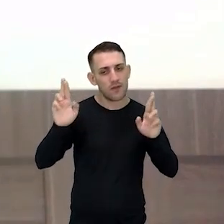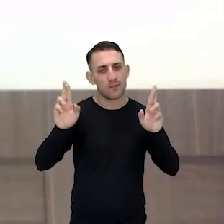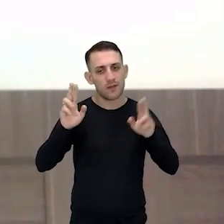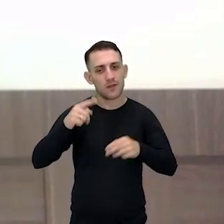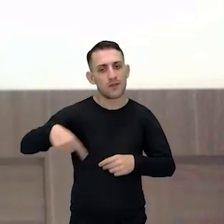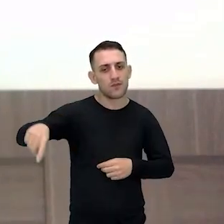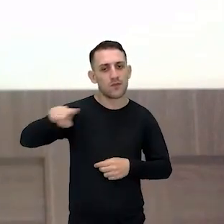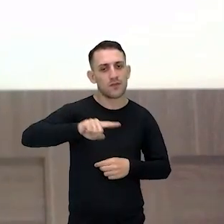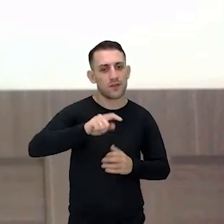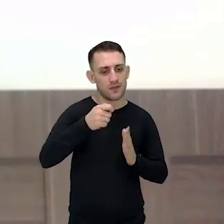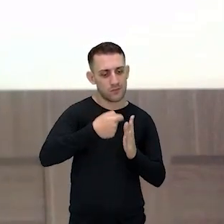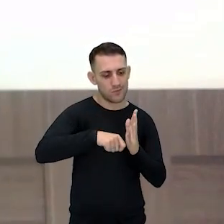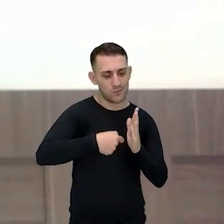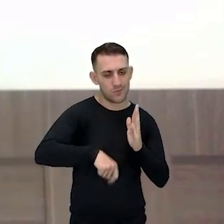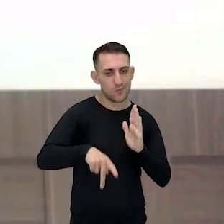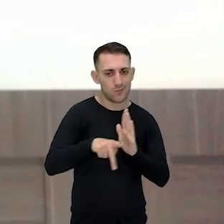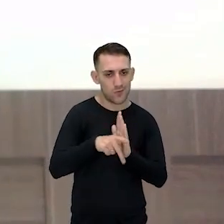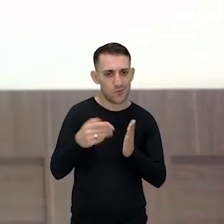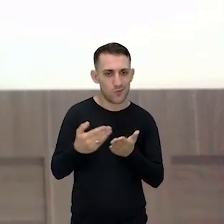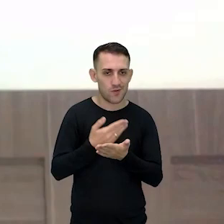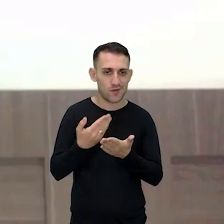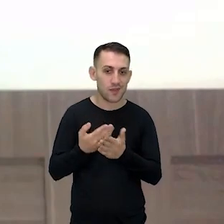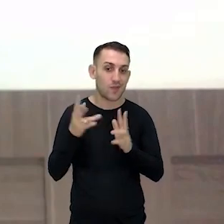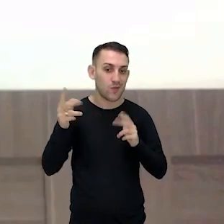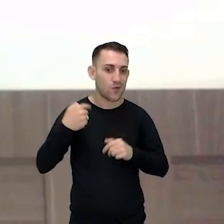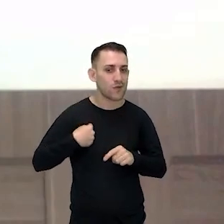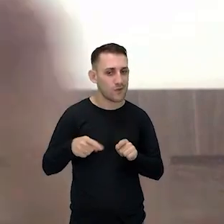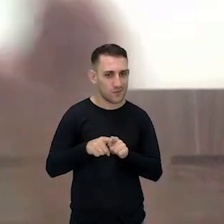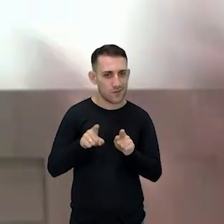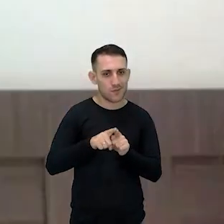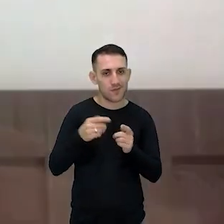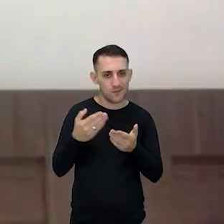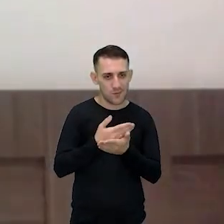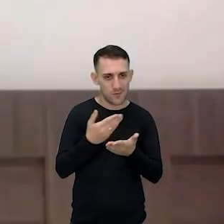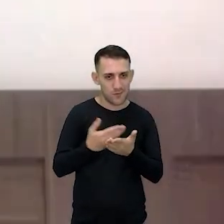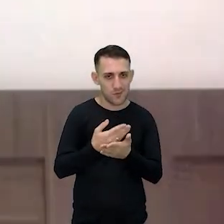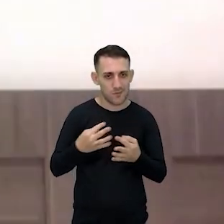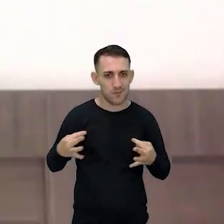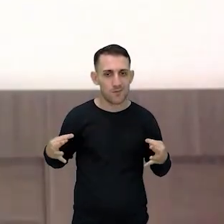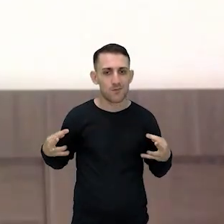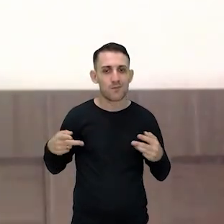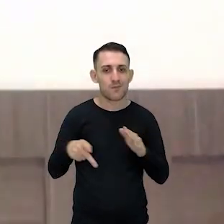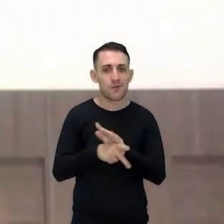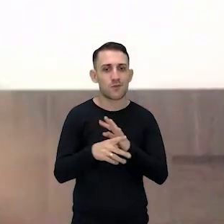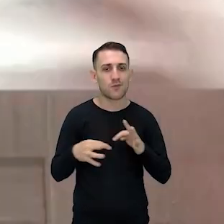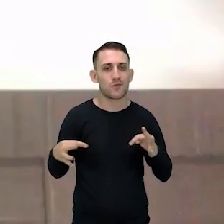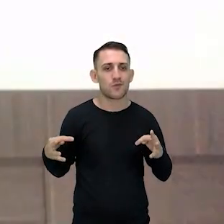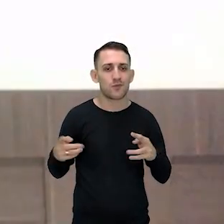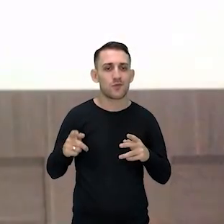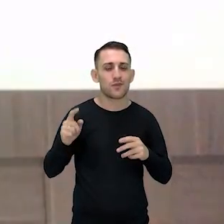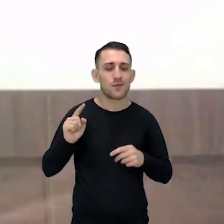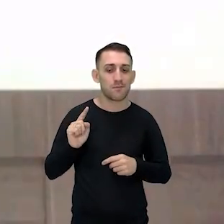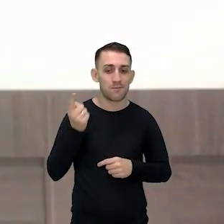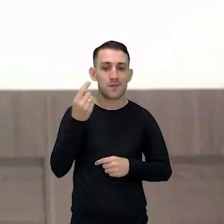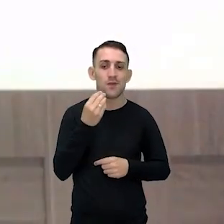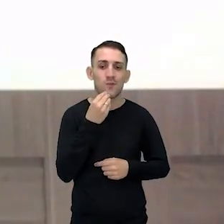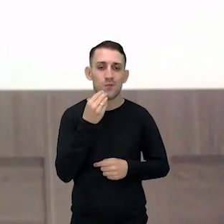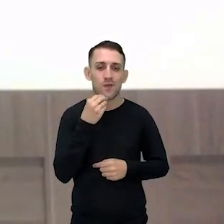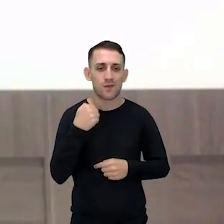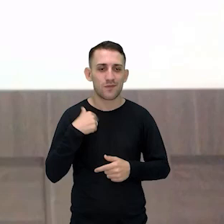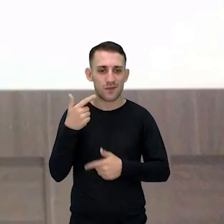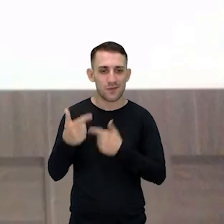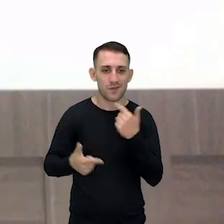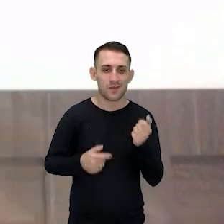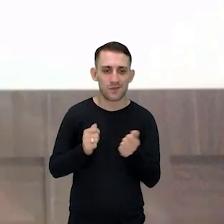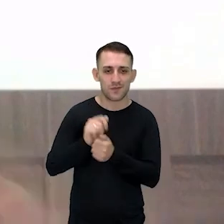tenham anotado no diário de bordo, assim como eu anotei a do Rodrigo, da Evelise, da Déia, para na primeira oportunidade trabalhar com